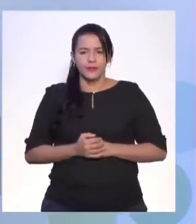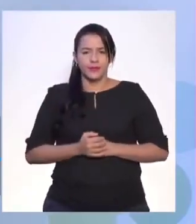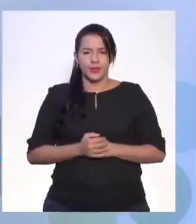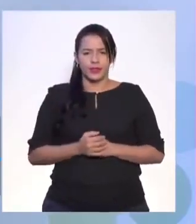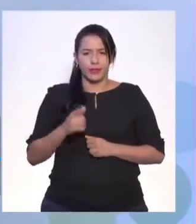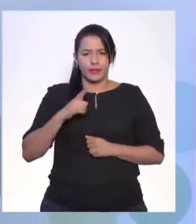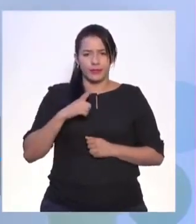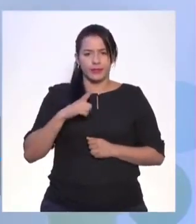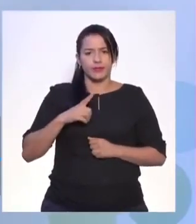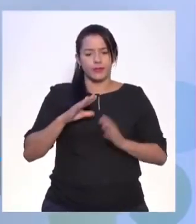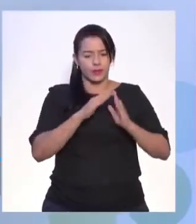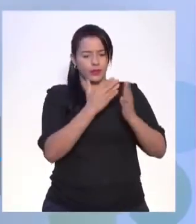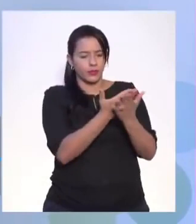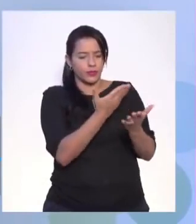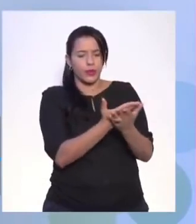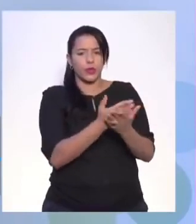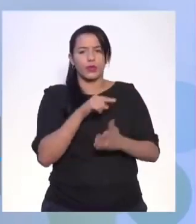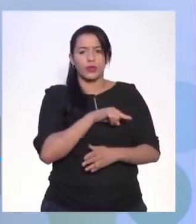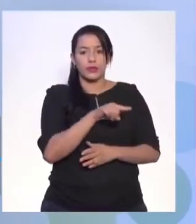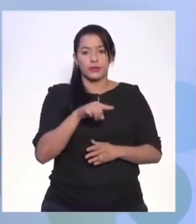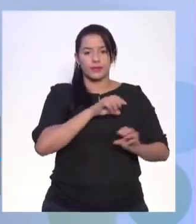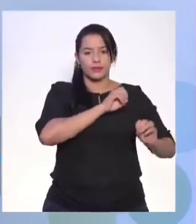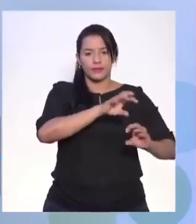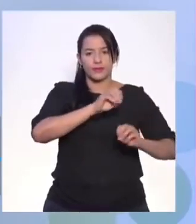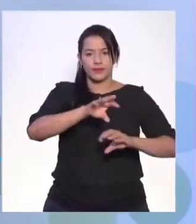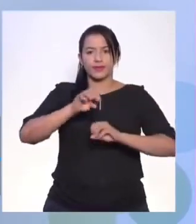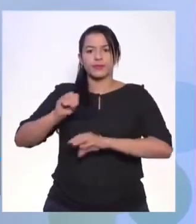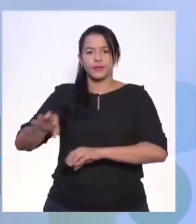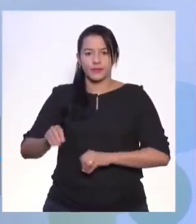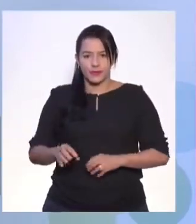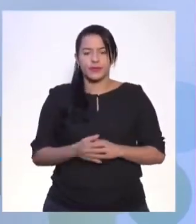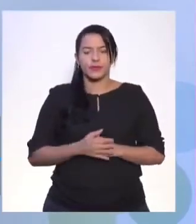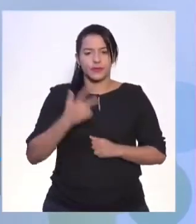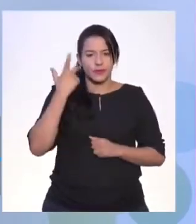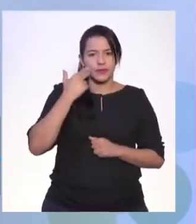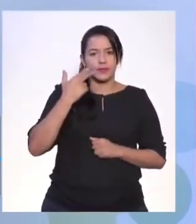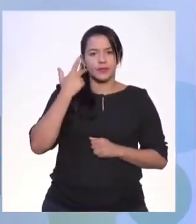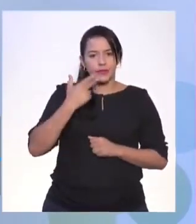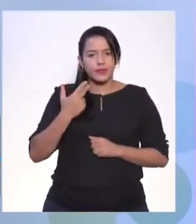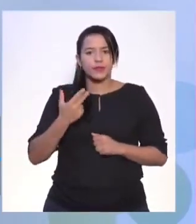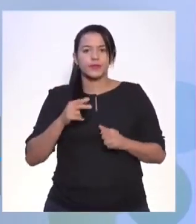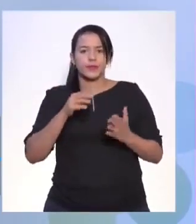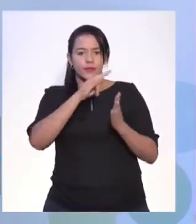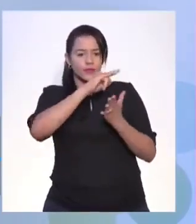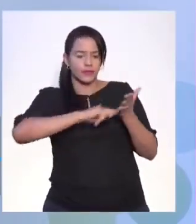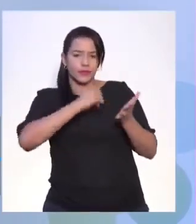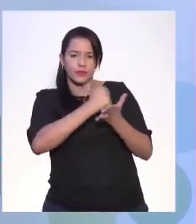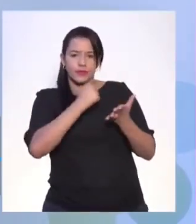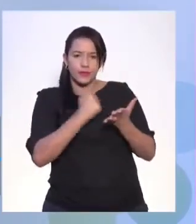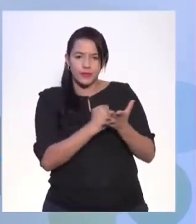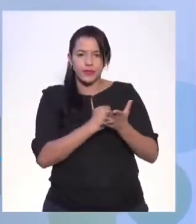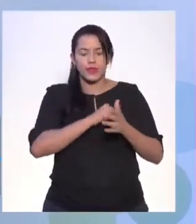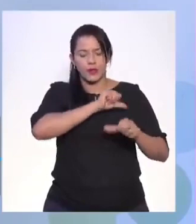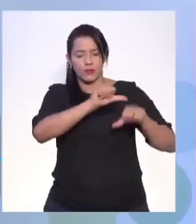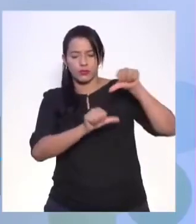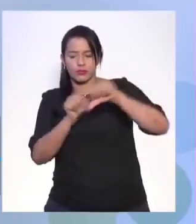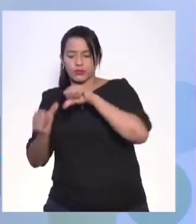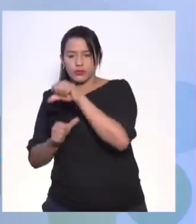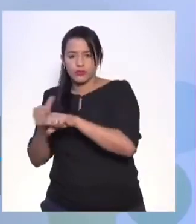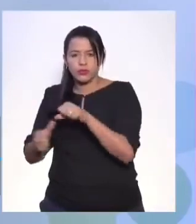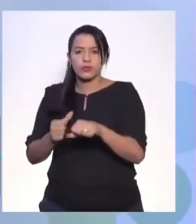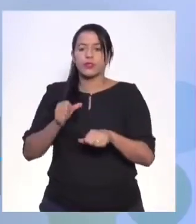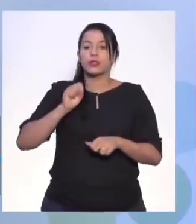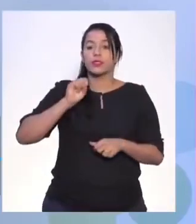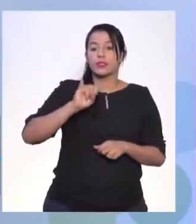né, ela tem essa função de passar para vocês aí a norma padrão, né, os registros e essa variedade para vocês saberem